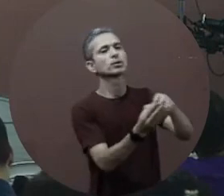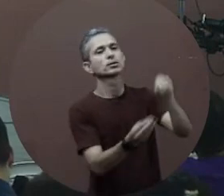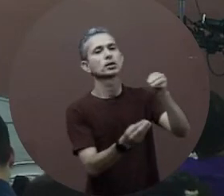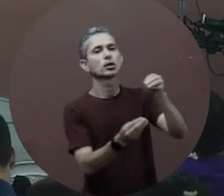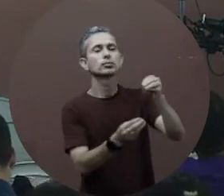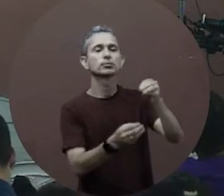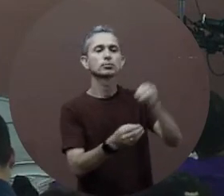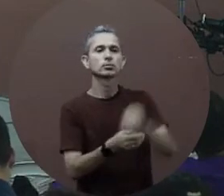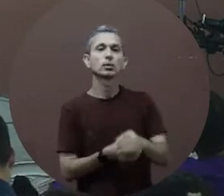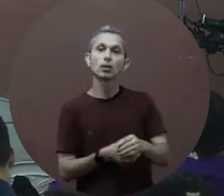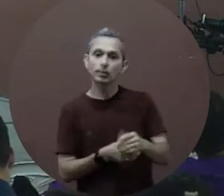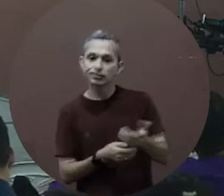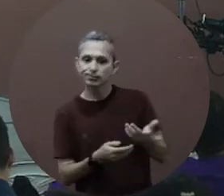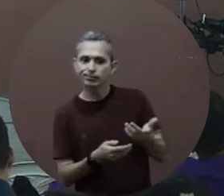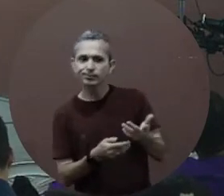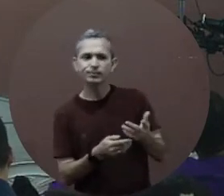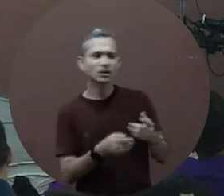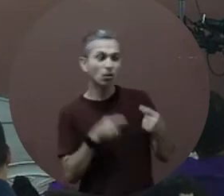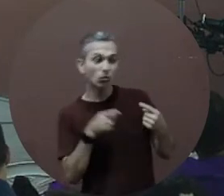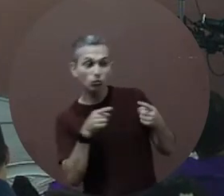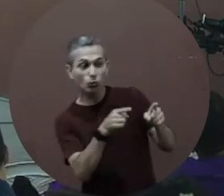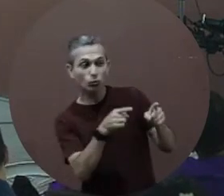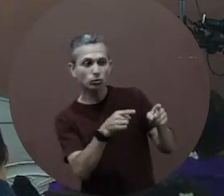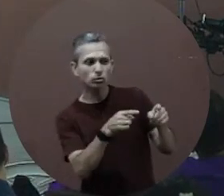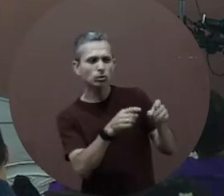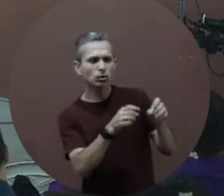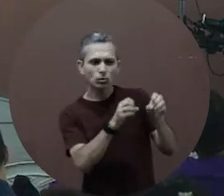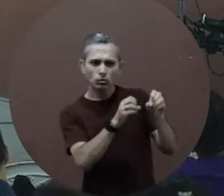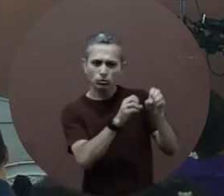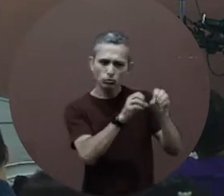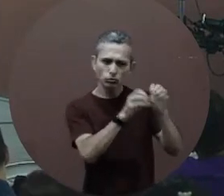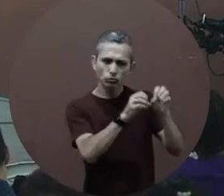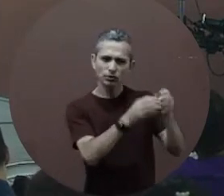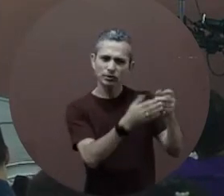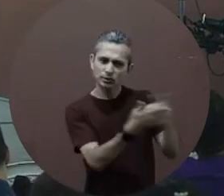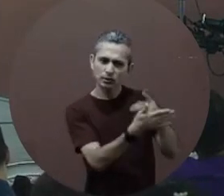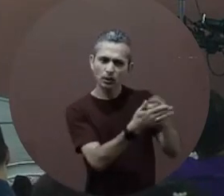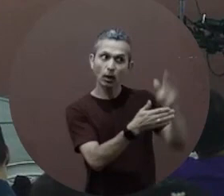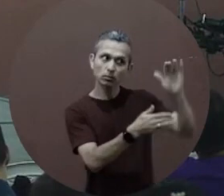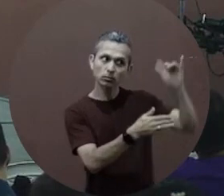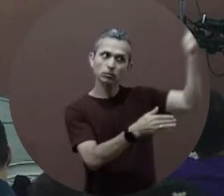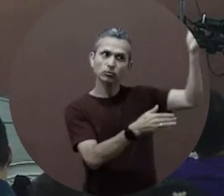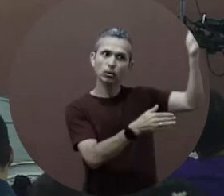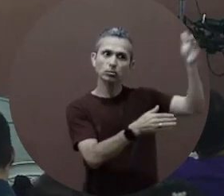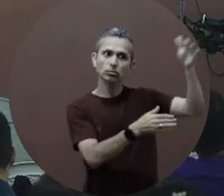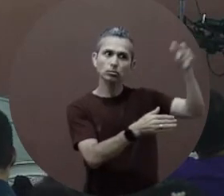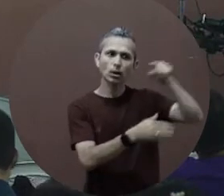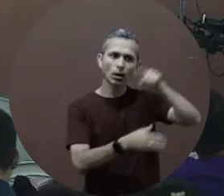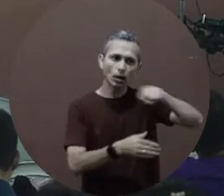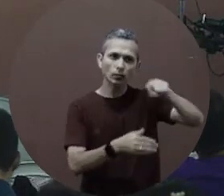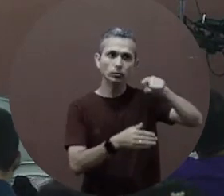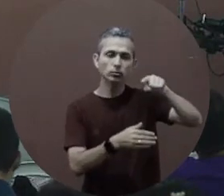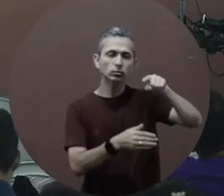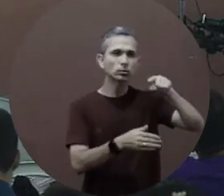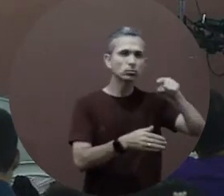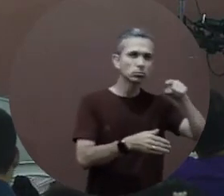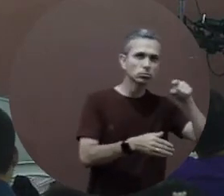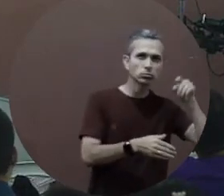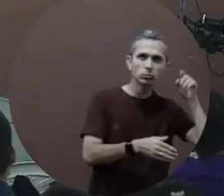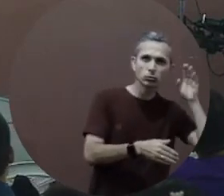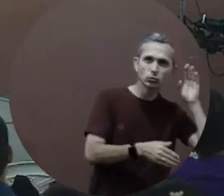combater os ensinos errados que estão por aí o tempo todo vindo no juízo de vocês. Às vezes quando a pessoa compartilha algo